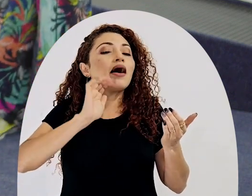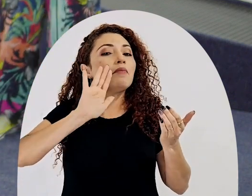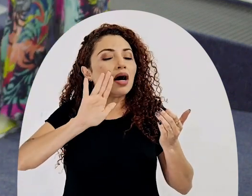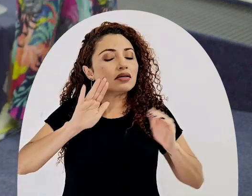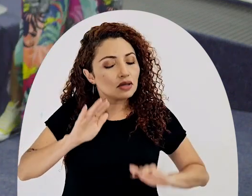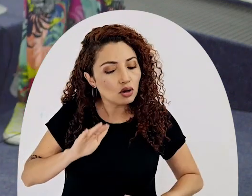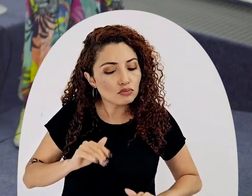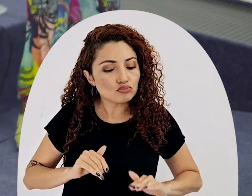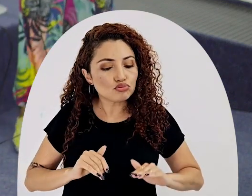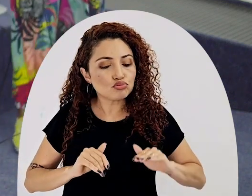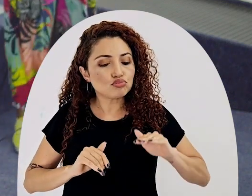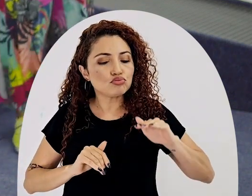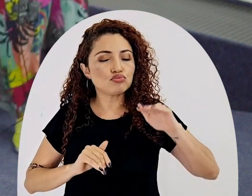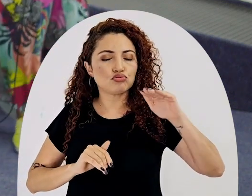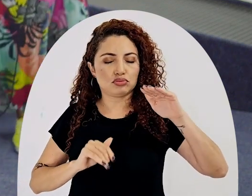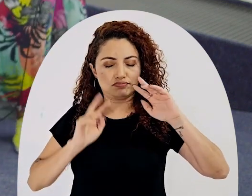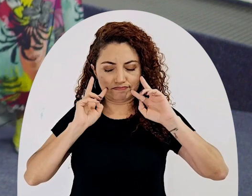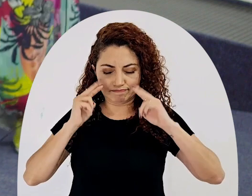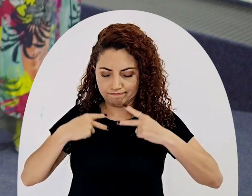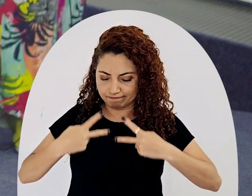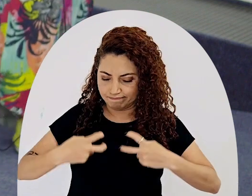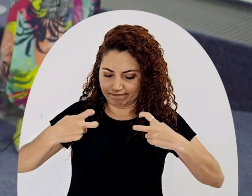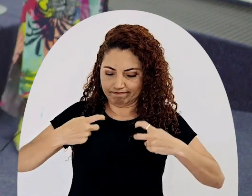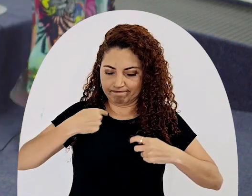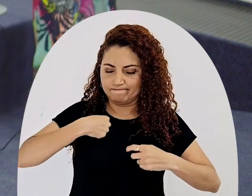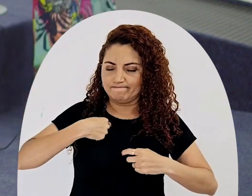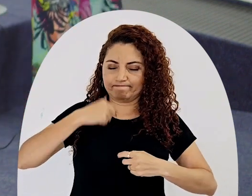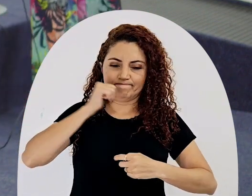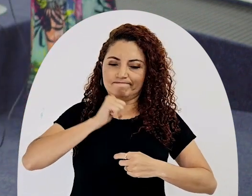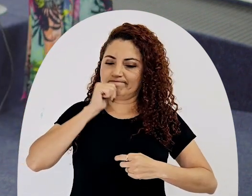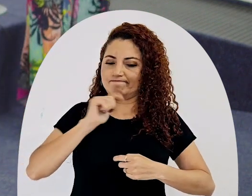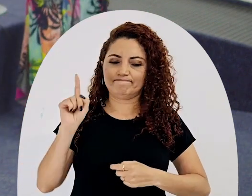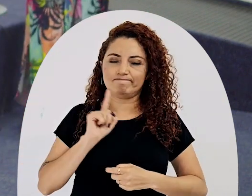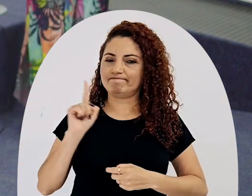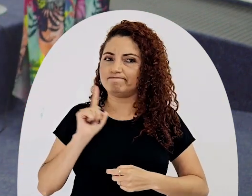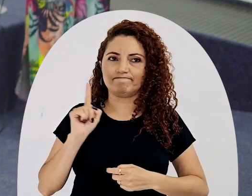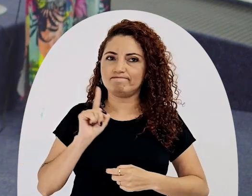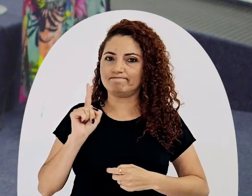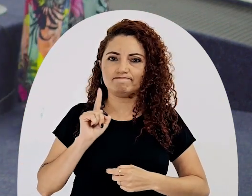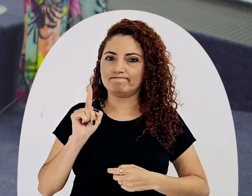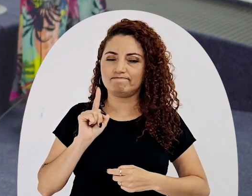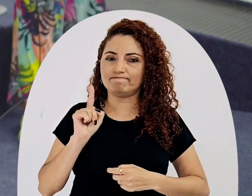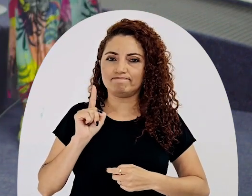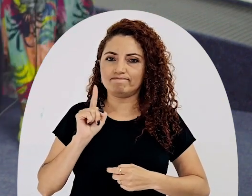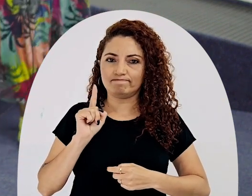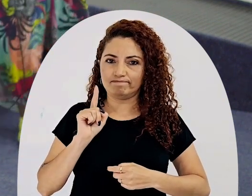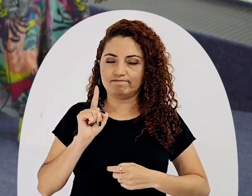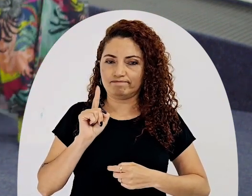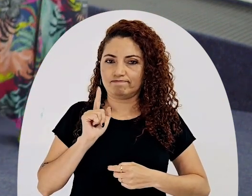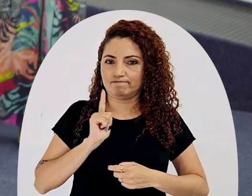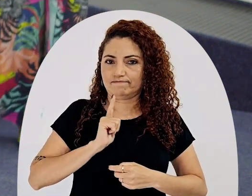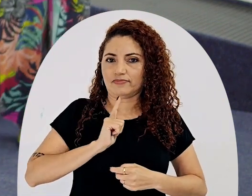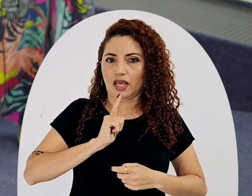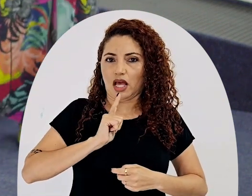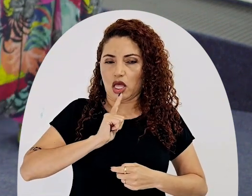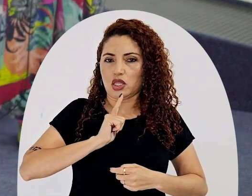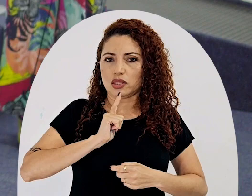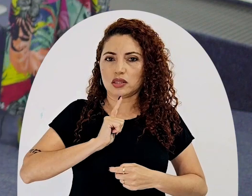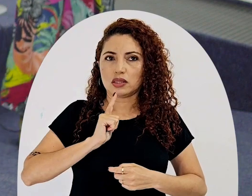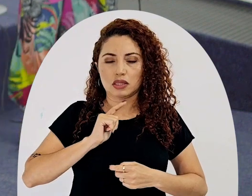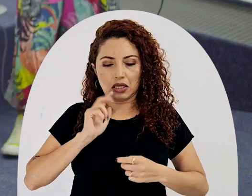e vi que não era, né, uma menina. O gênero que está localizado em como a gente se vê,